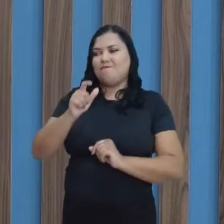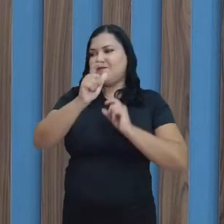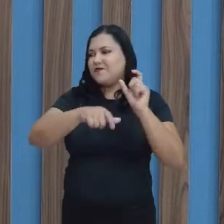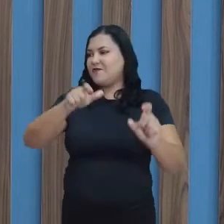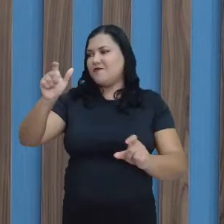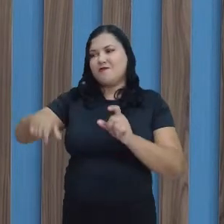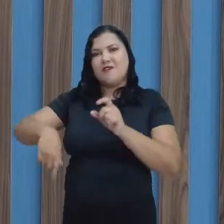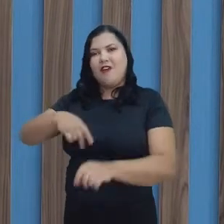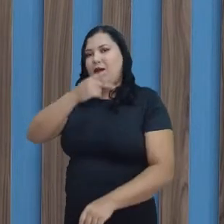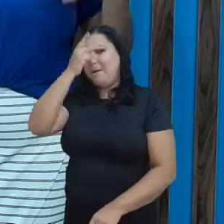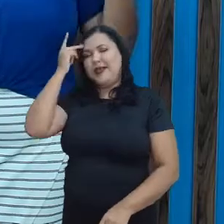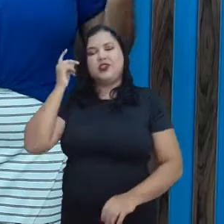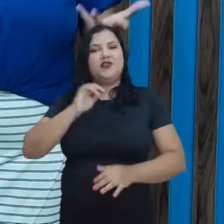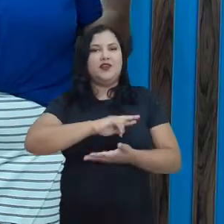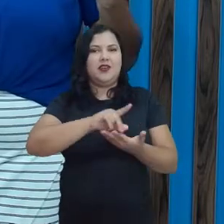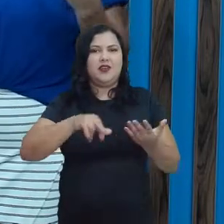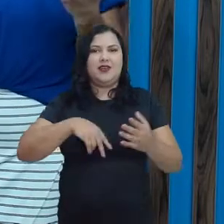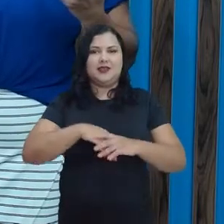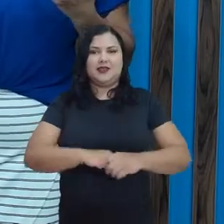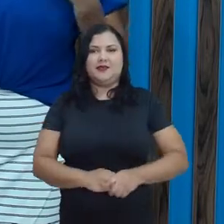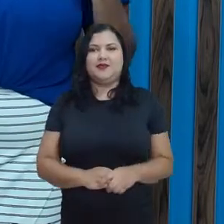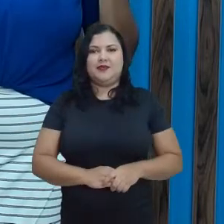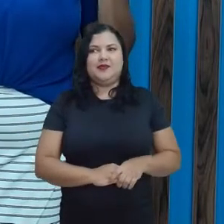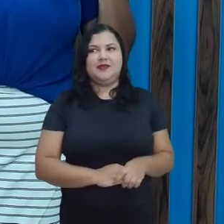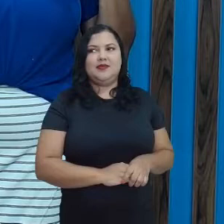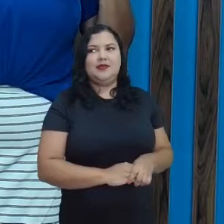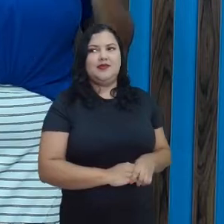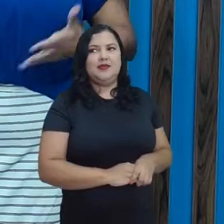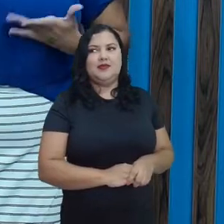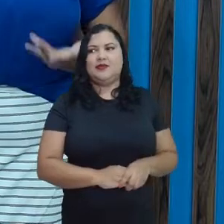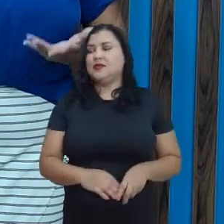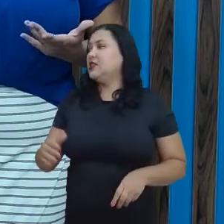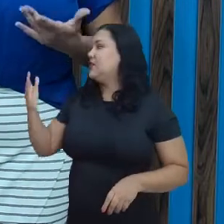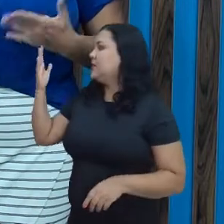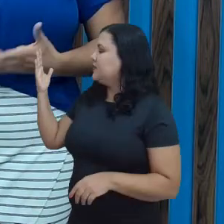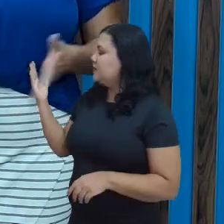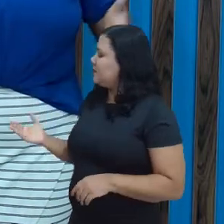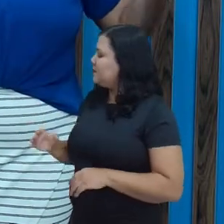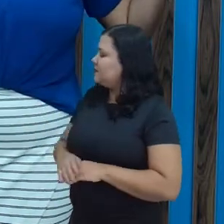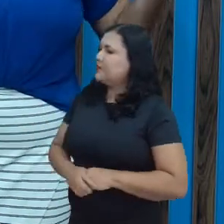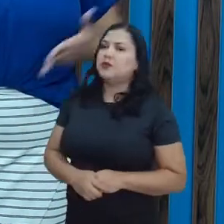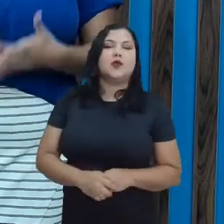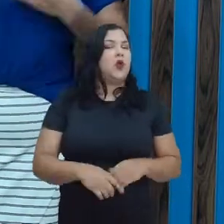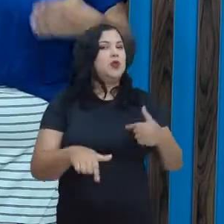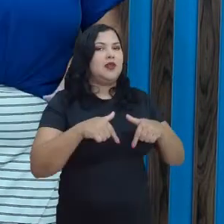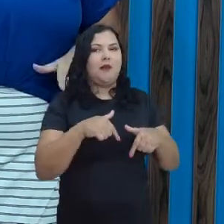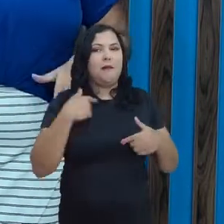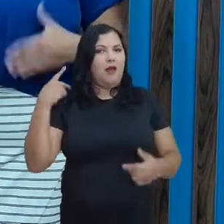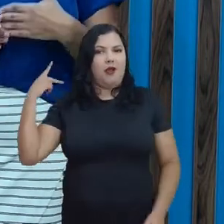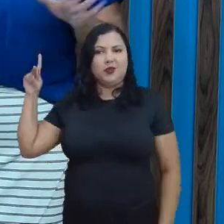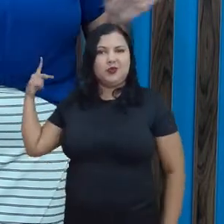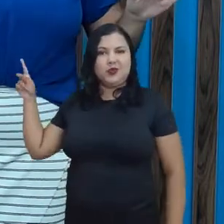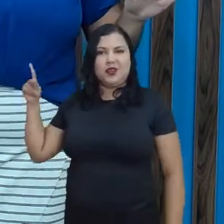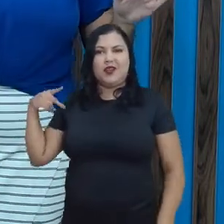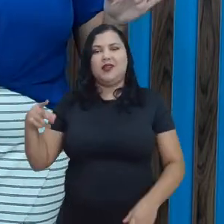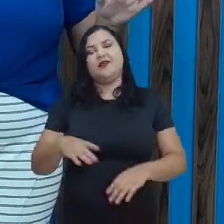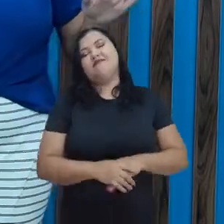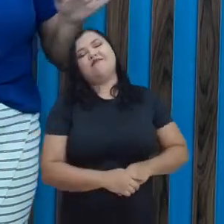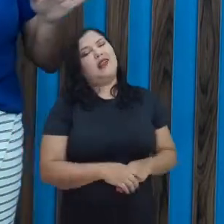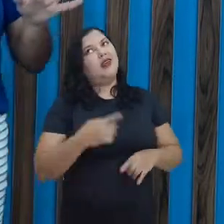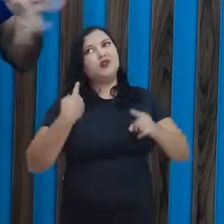demais. A lírica de Carolina Maria de Jesus, ela perpassa qualquer uma de suas